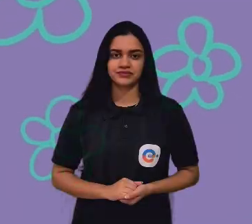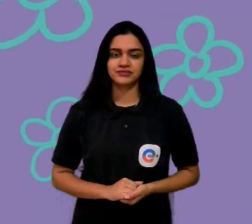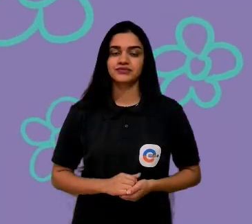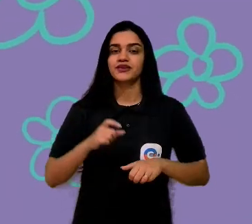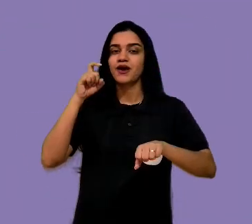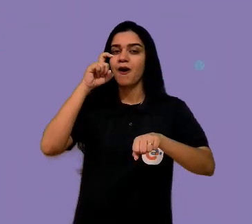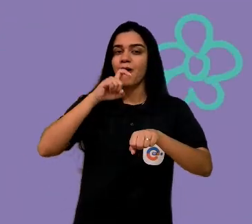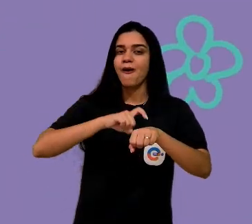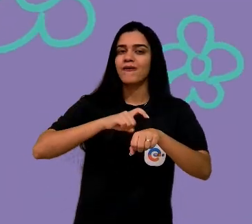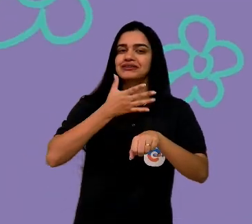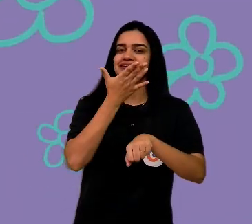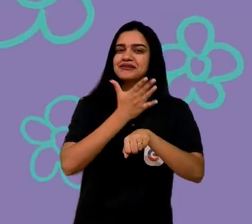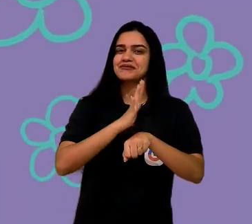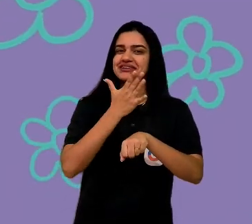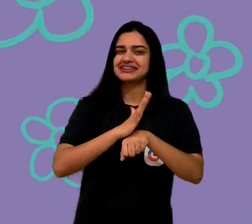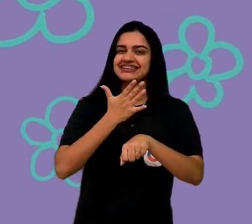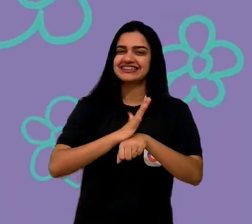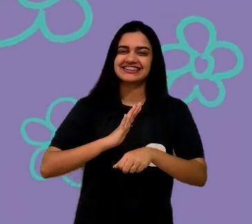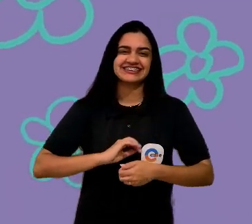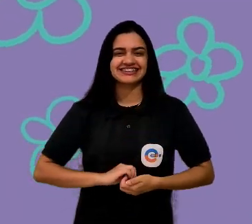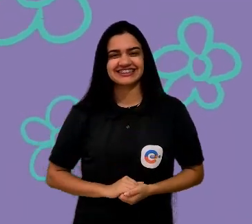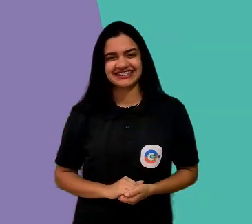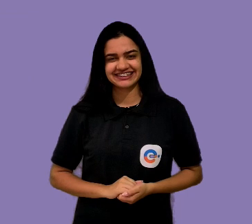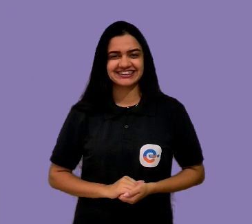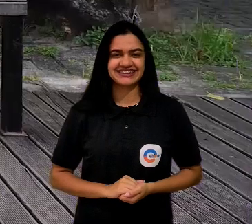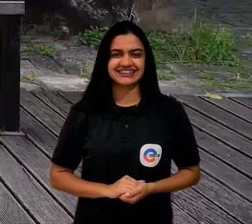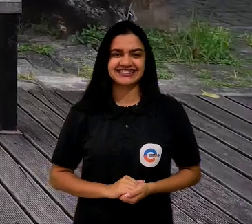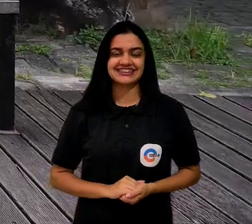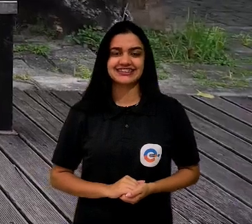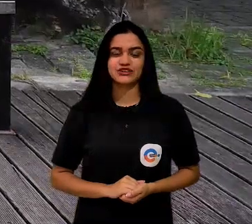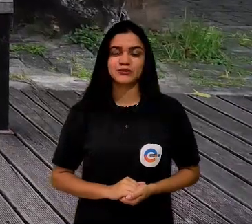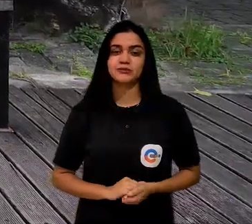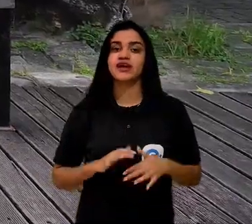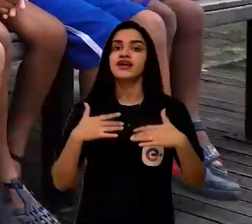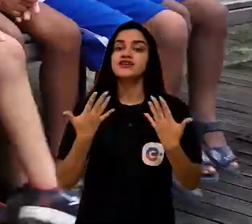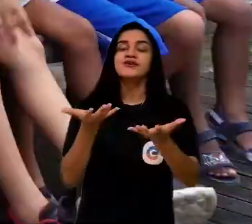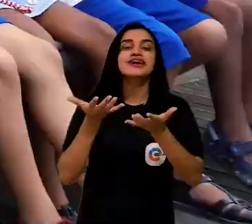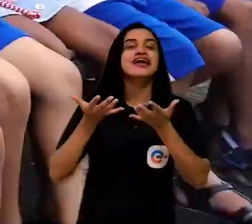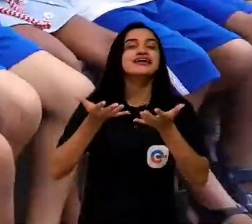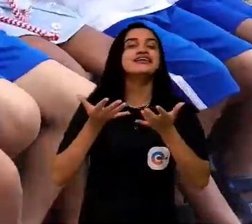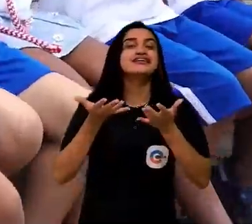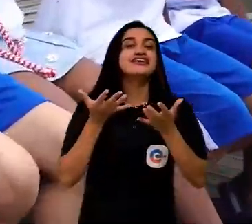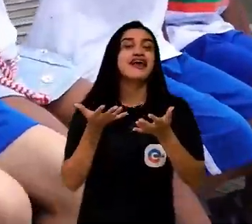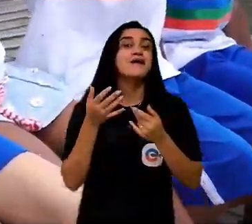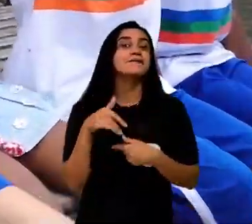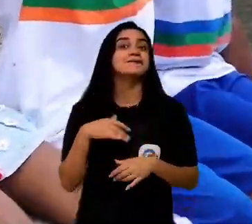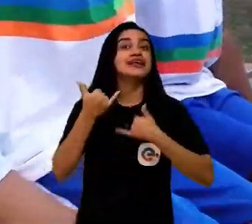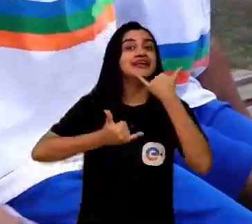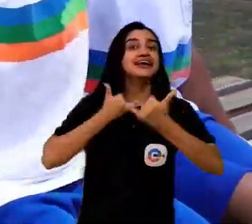Hora da atividade. E aí, quem quer brincar?